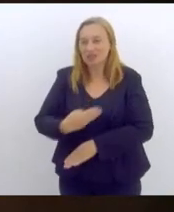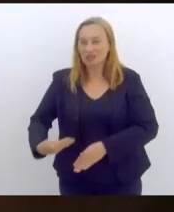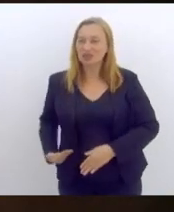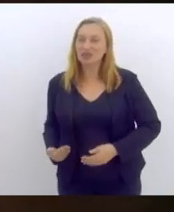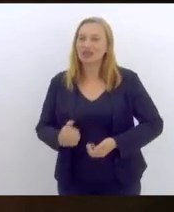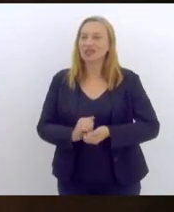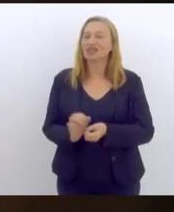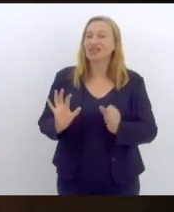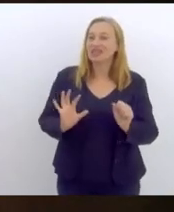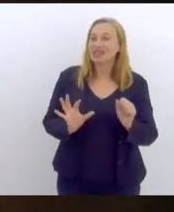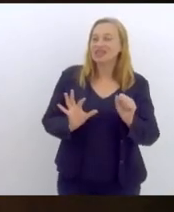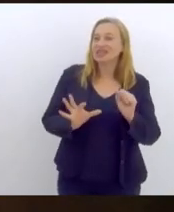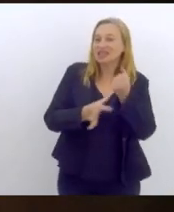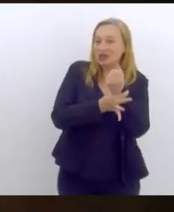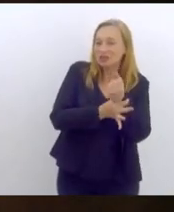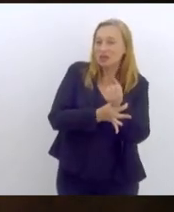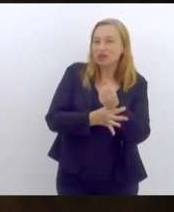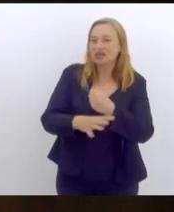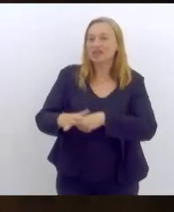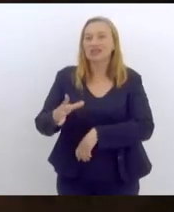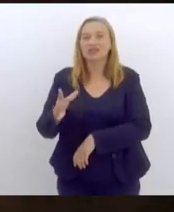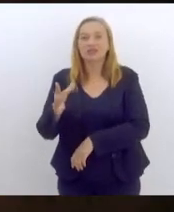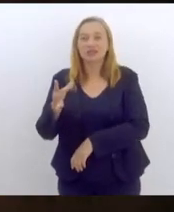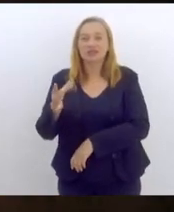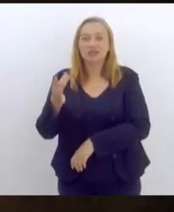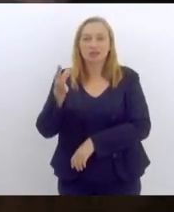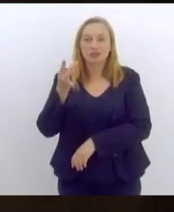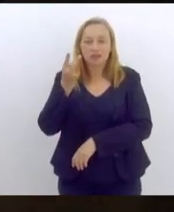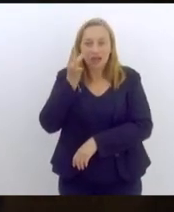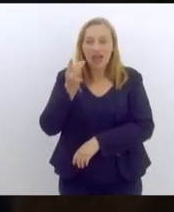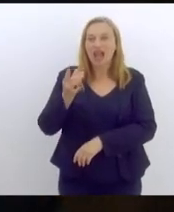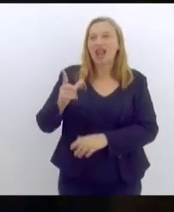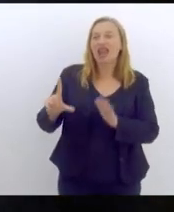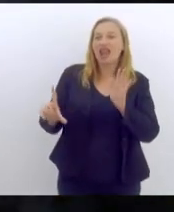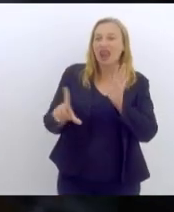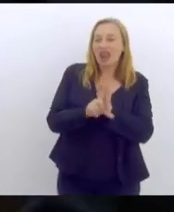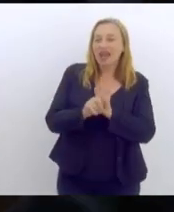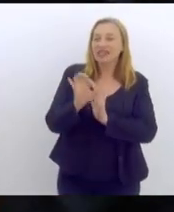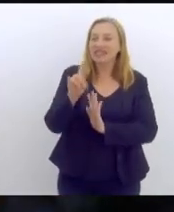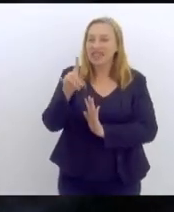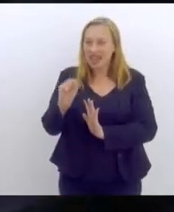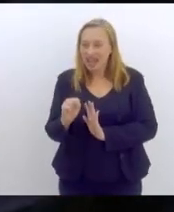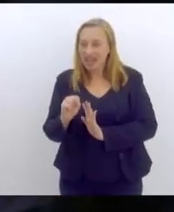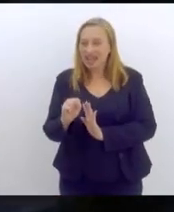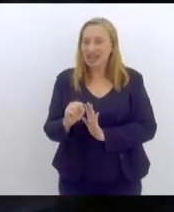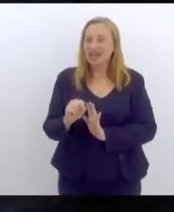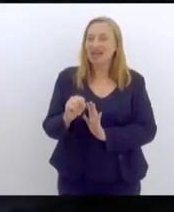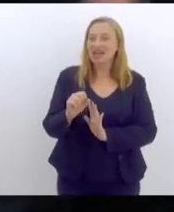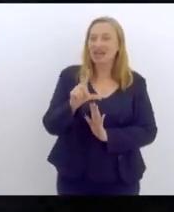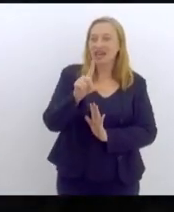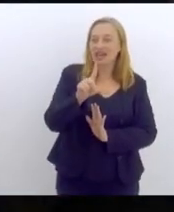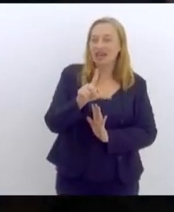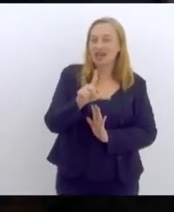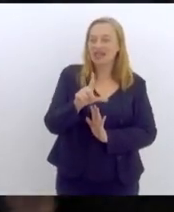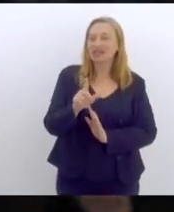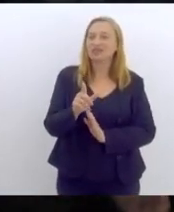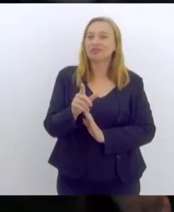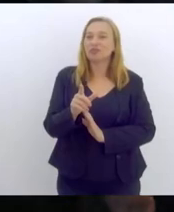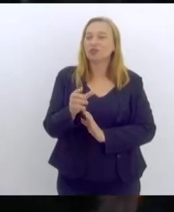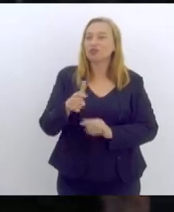Segurança presente, lei seca, RJ para todos, um trabalho que realmente